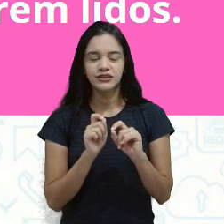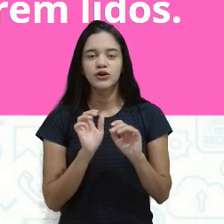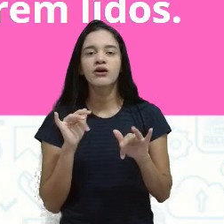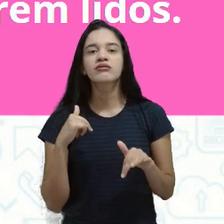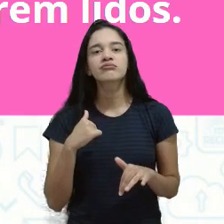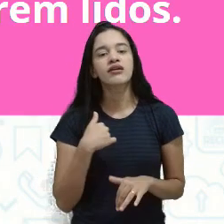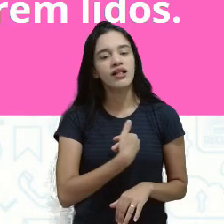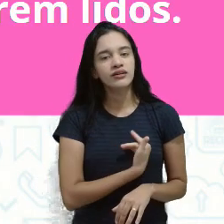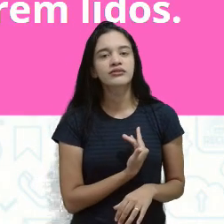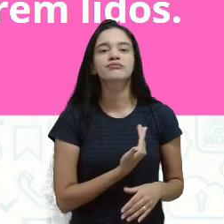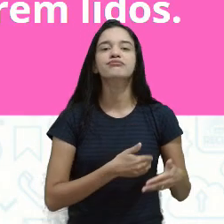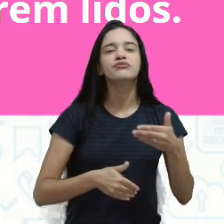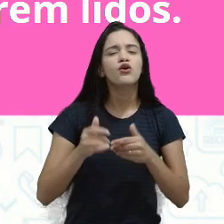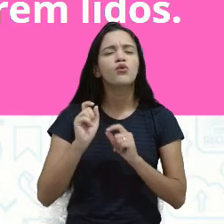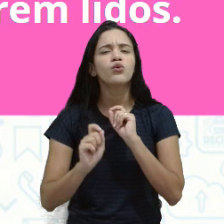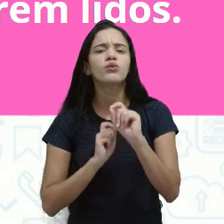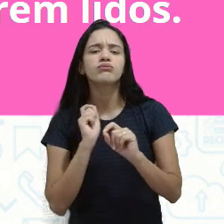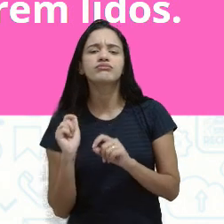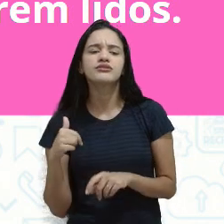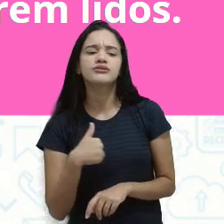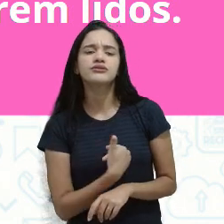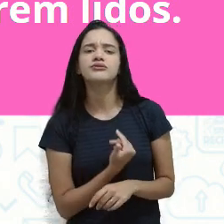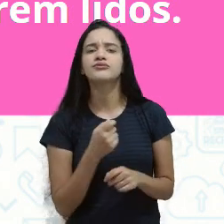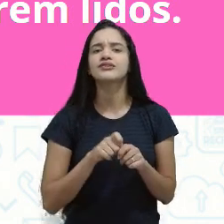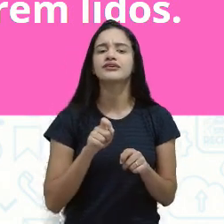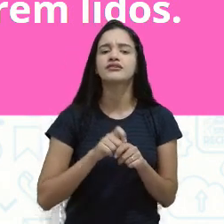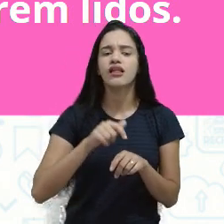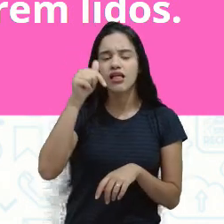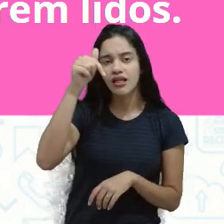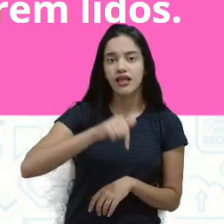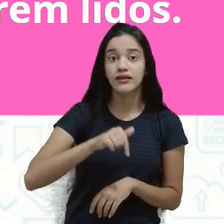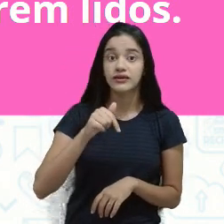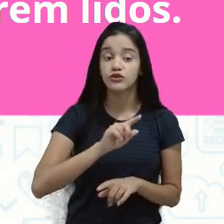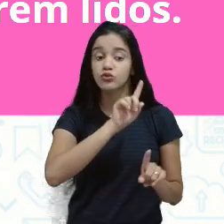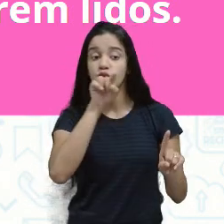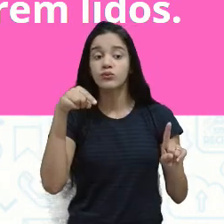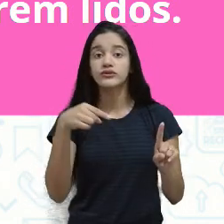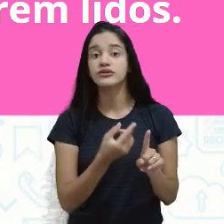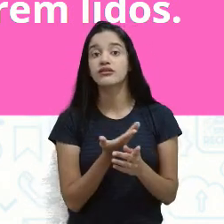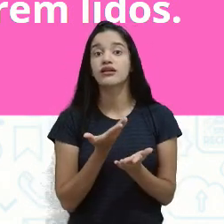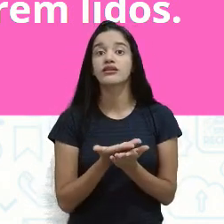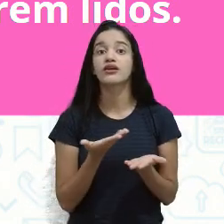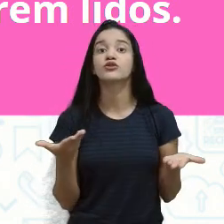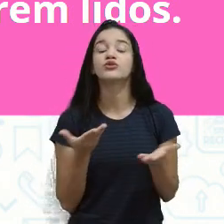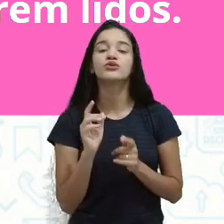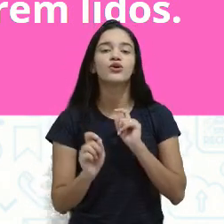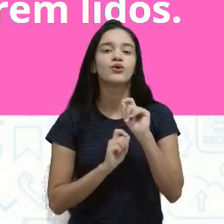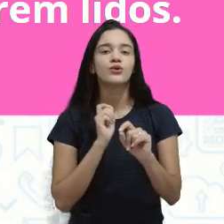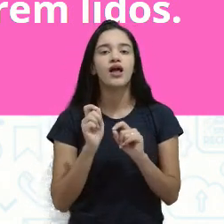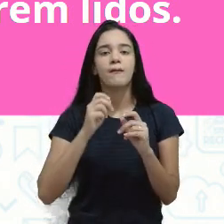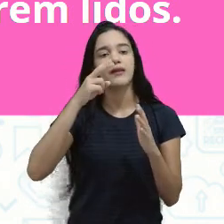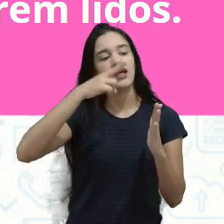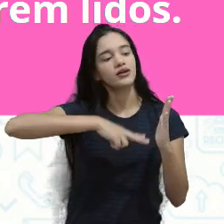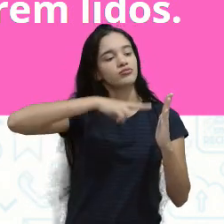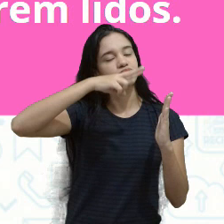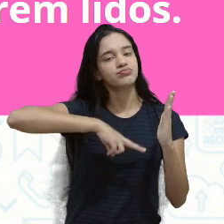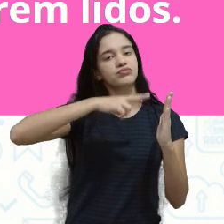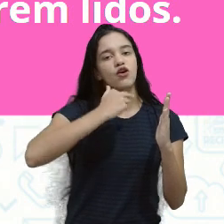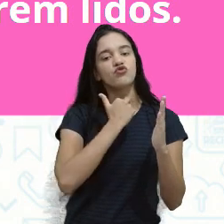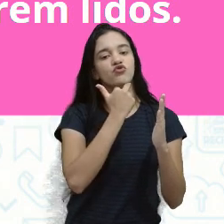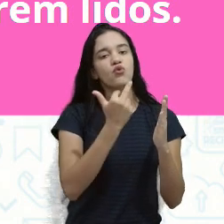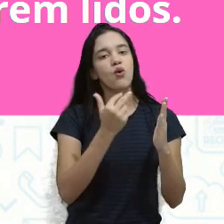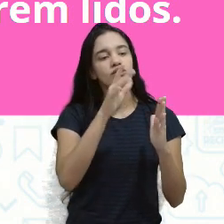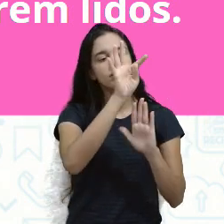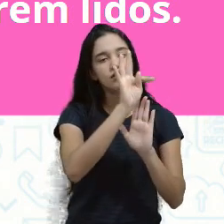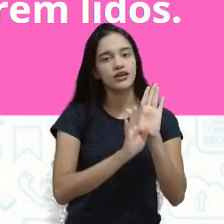nos inteirarmos do que é que estamos fazendo aqui. Então, o objetivo da nossa aula de hoje é ler em voz alta